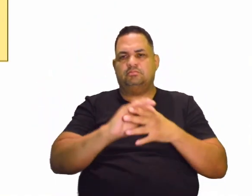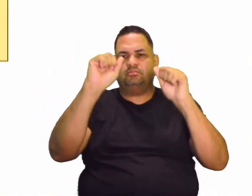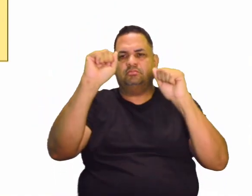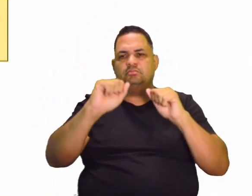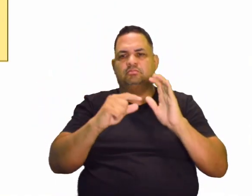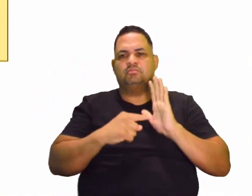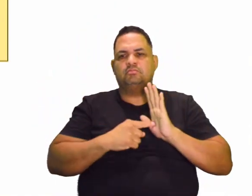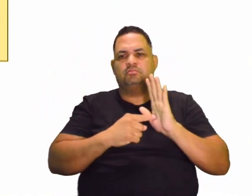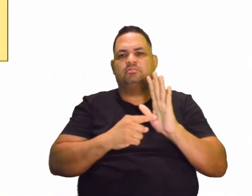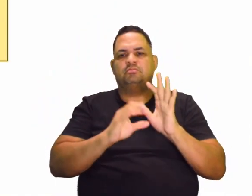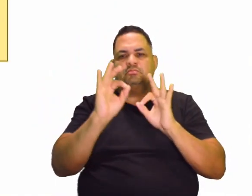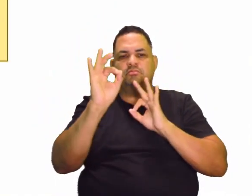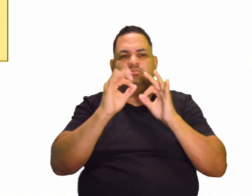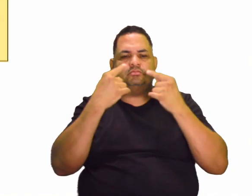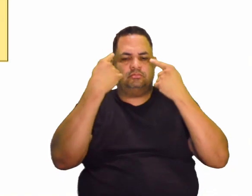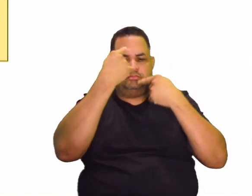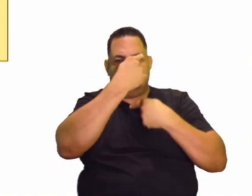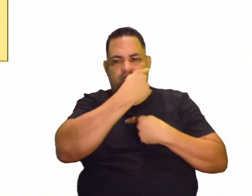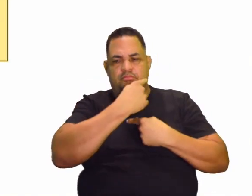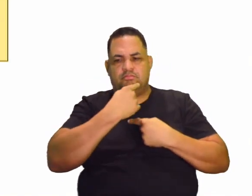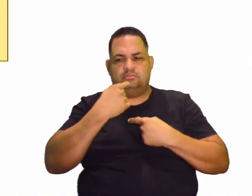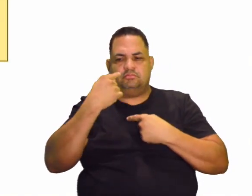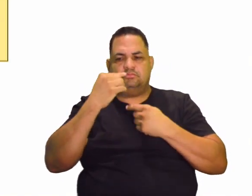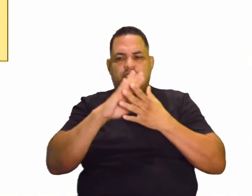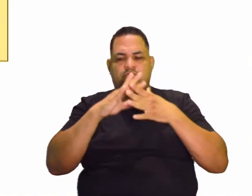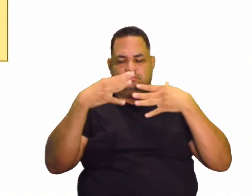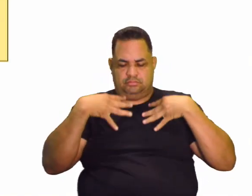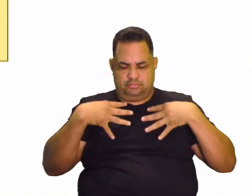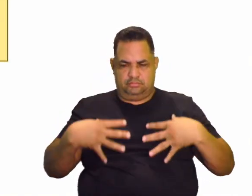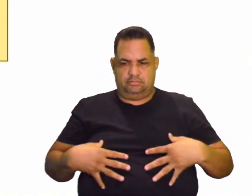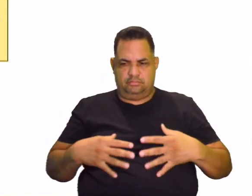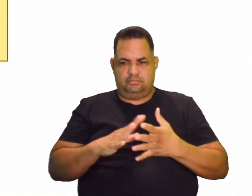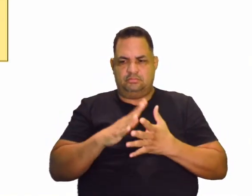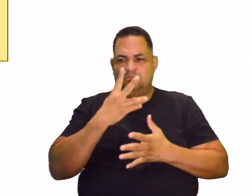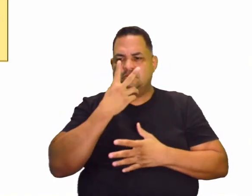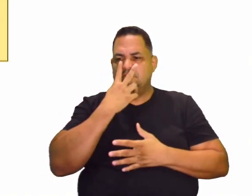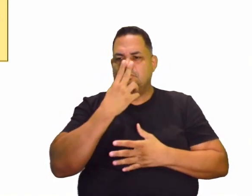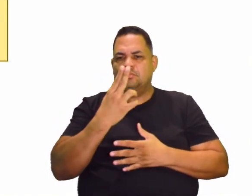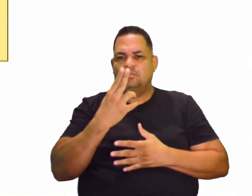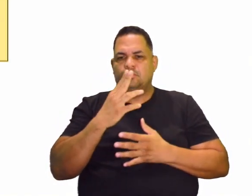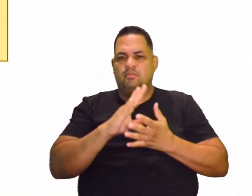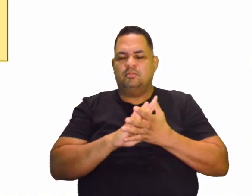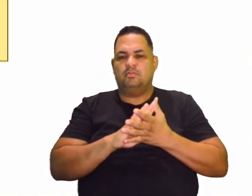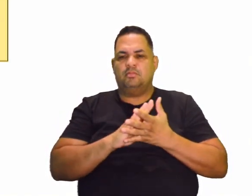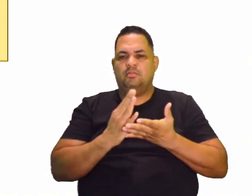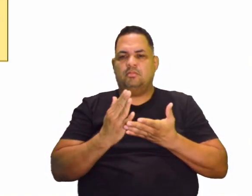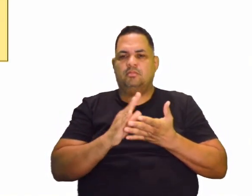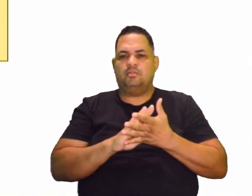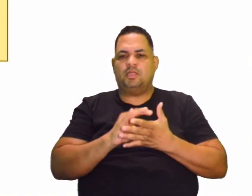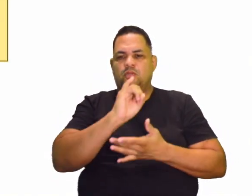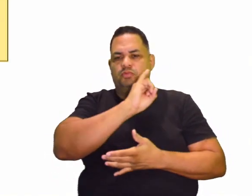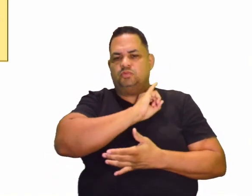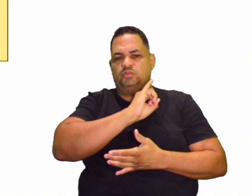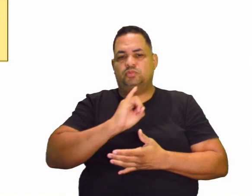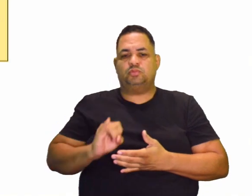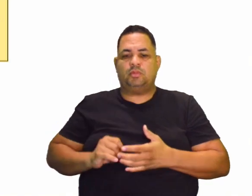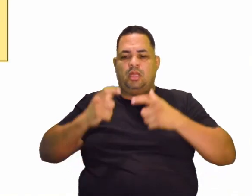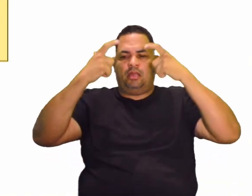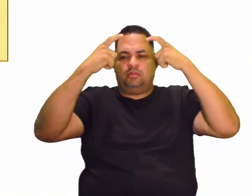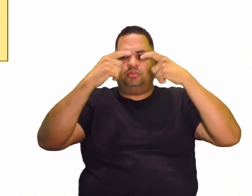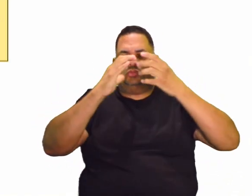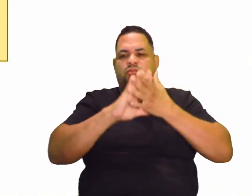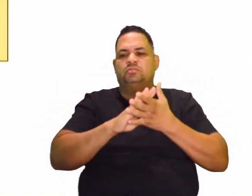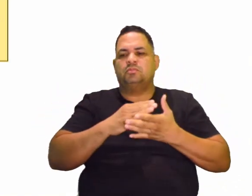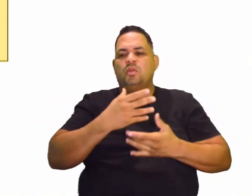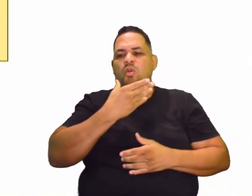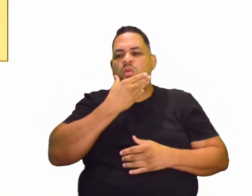os traços da face e da estrutura física, muito parecida com os imperadores e dos homens nobres.